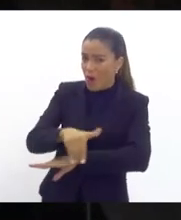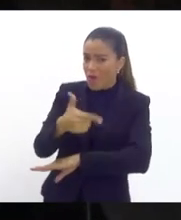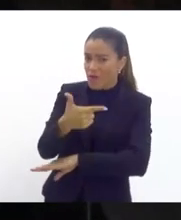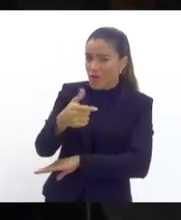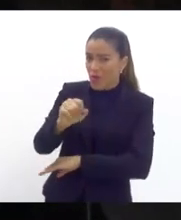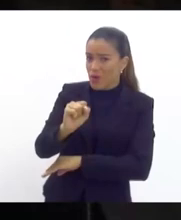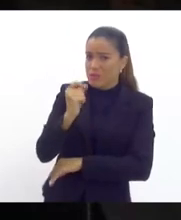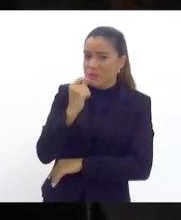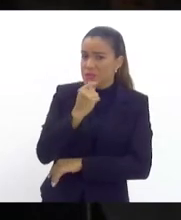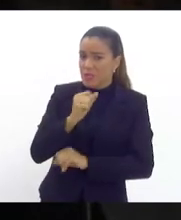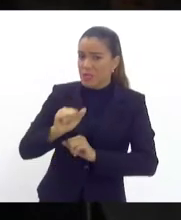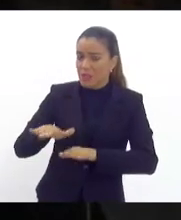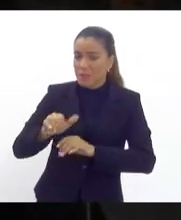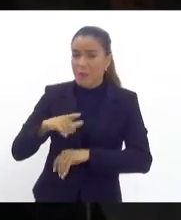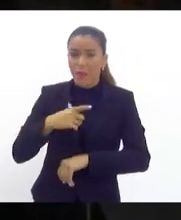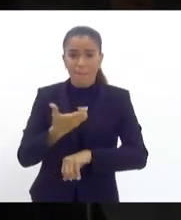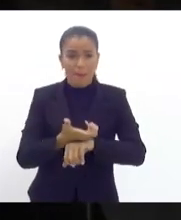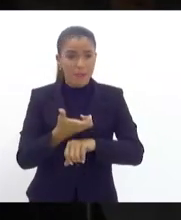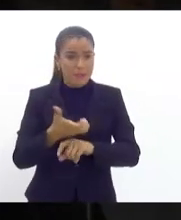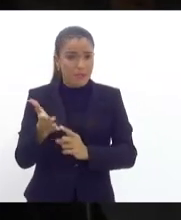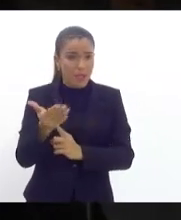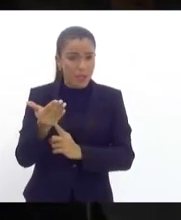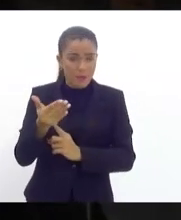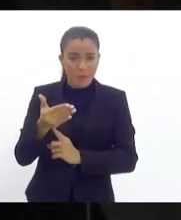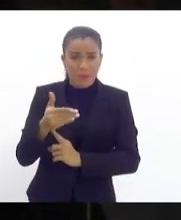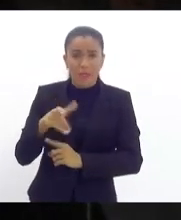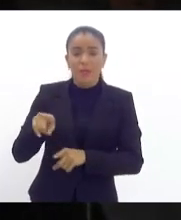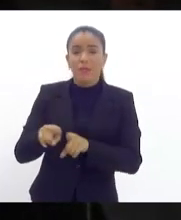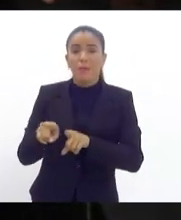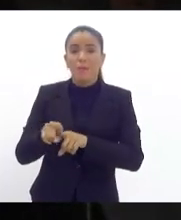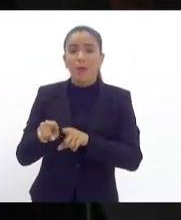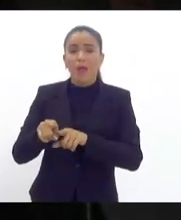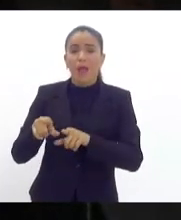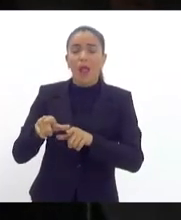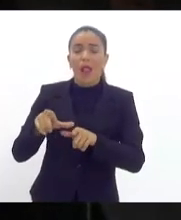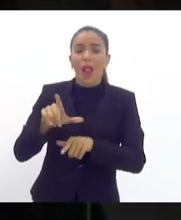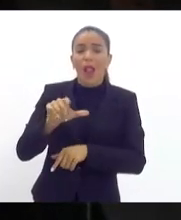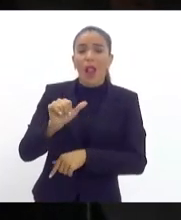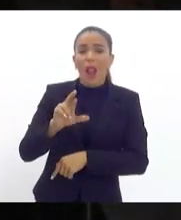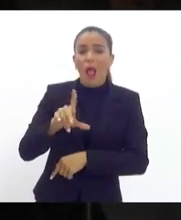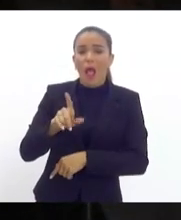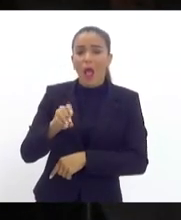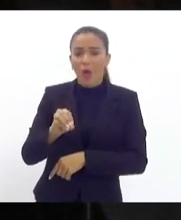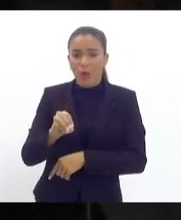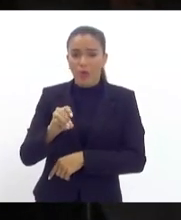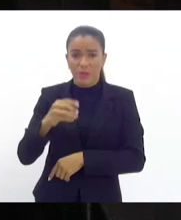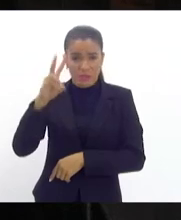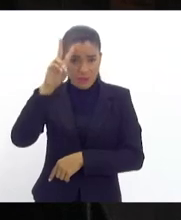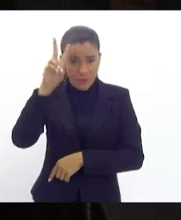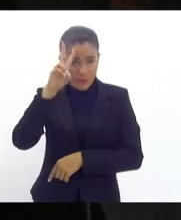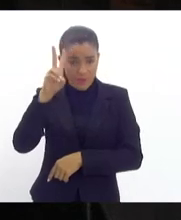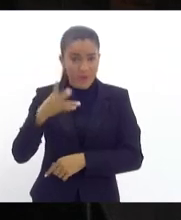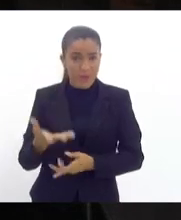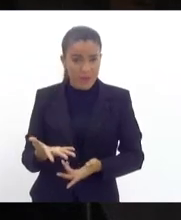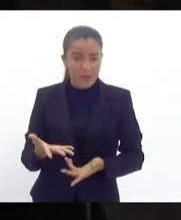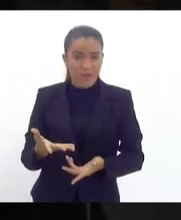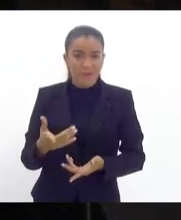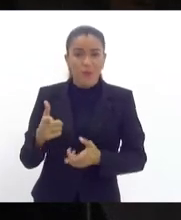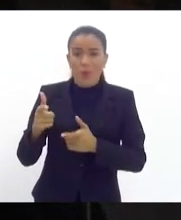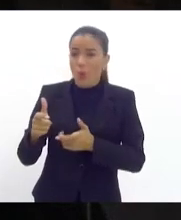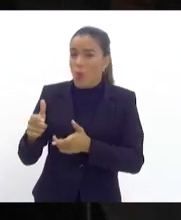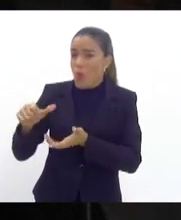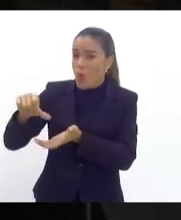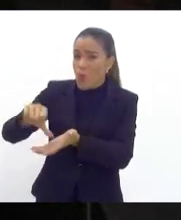nós temos por exemplo a Praça da Bandeira Largo da segunda-feira em frente ao supermercado localização